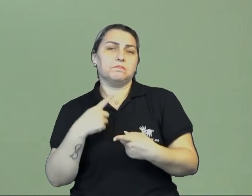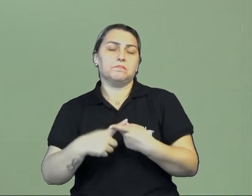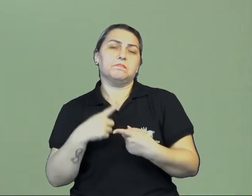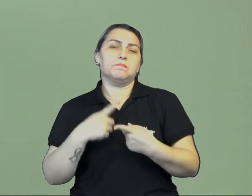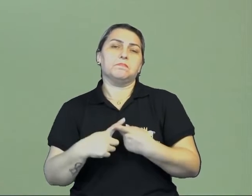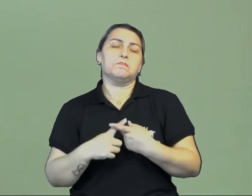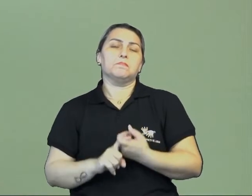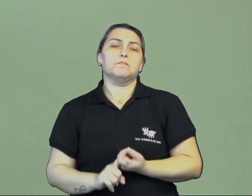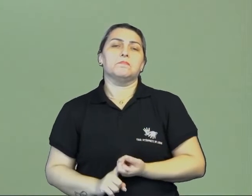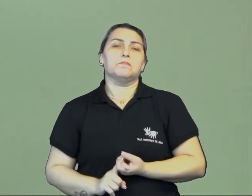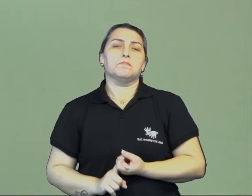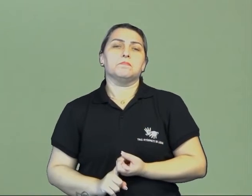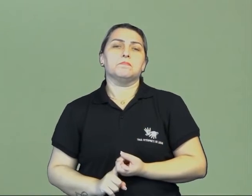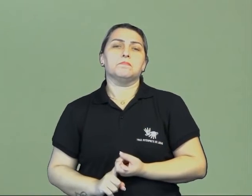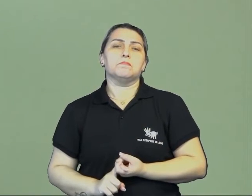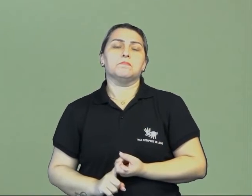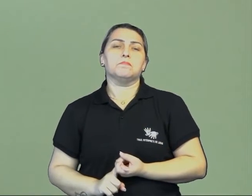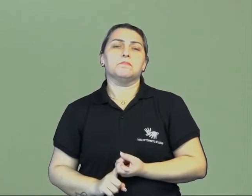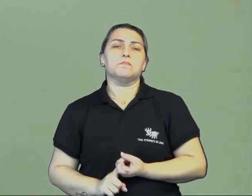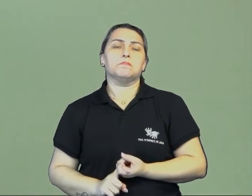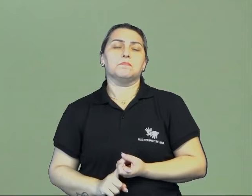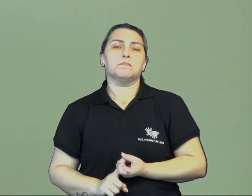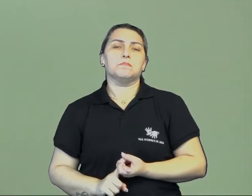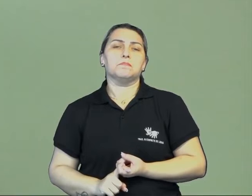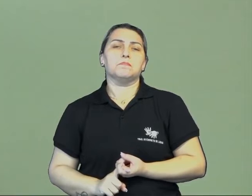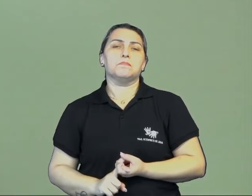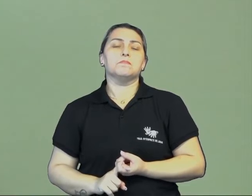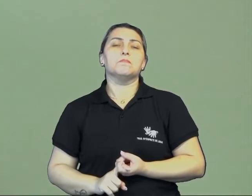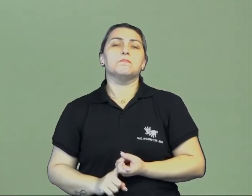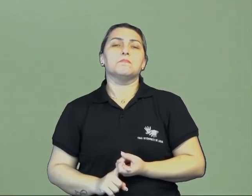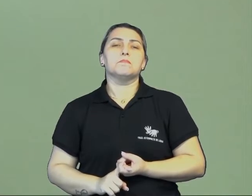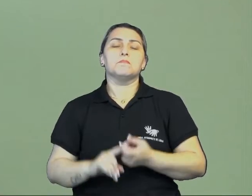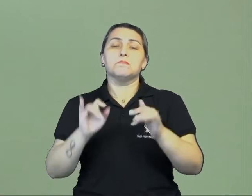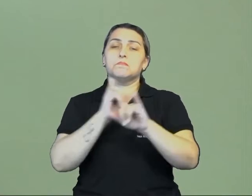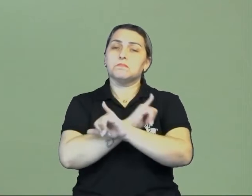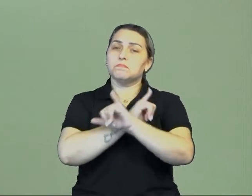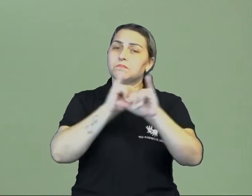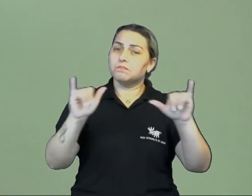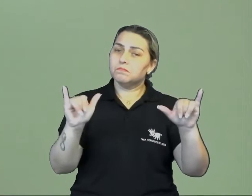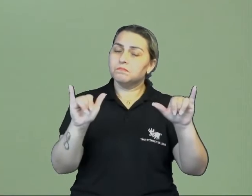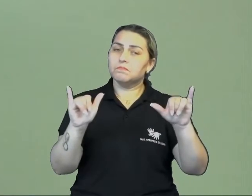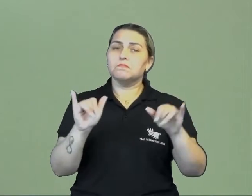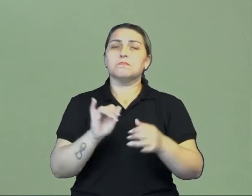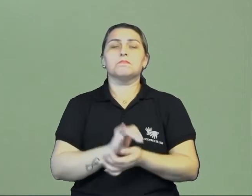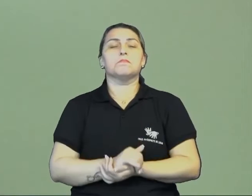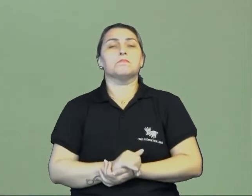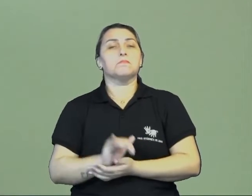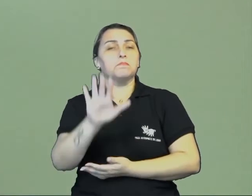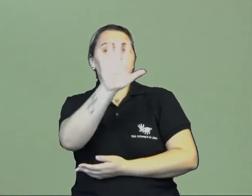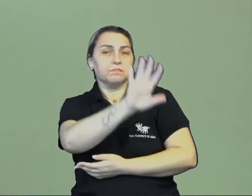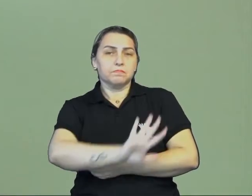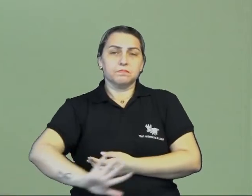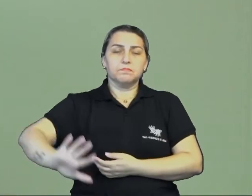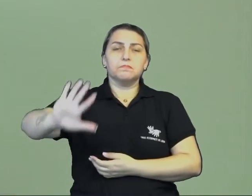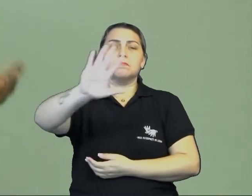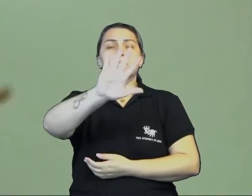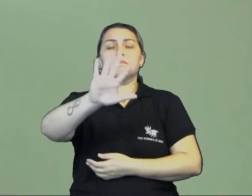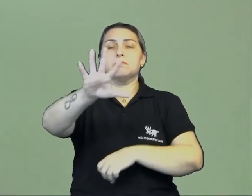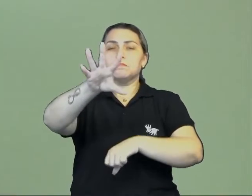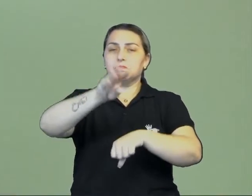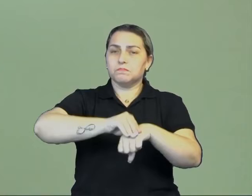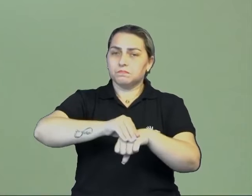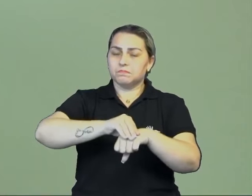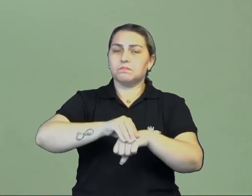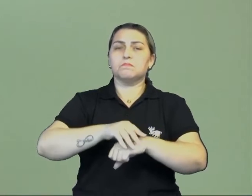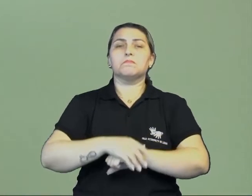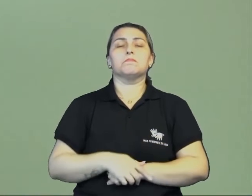acaba vislumbrando ou propiciando, propagando mais, tá bom? Mas de forma geral, é esse conhecimento, e